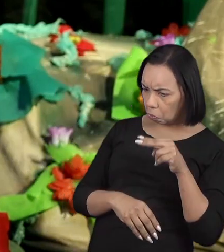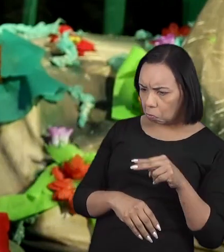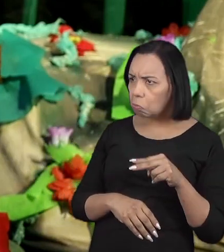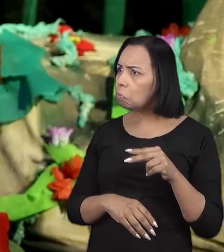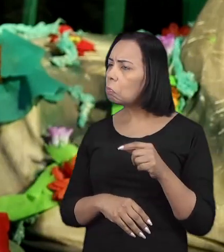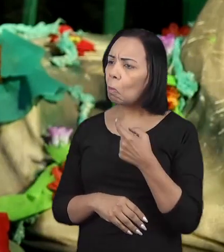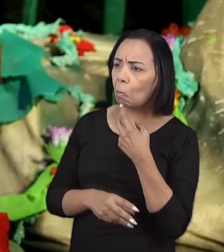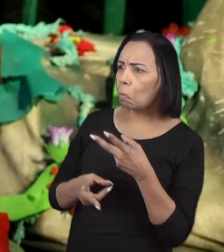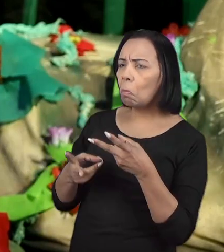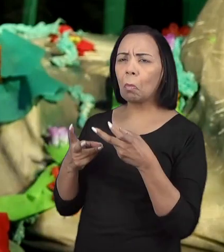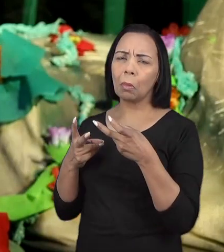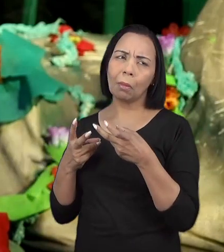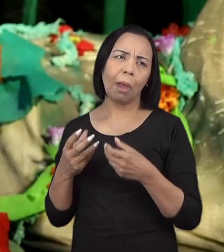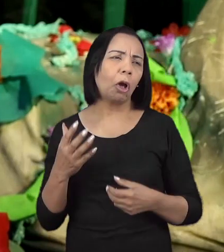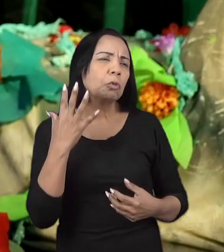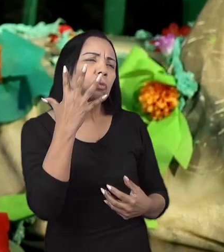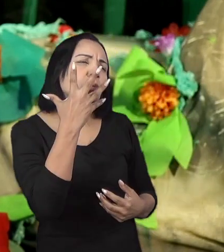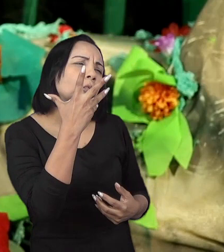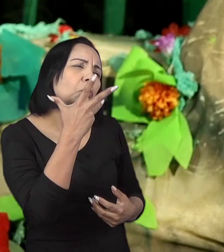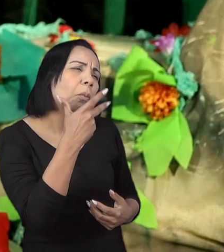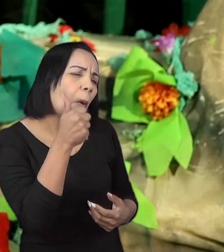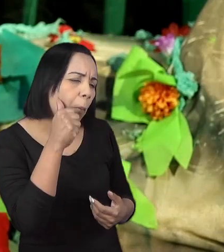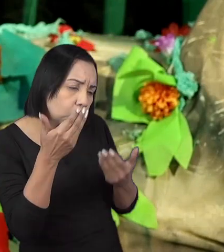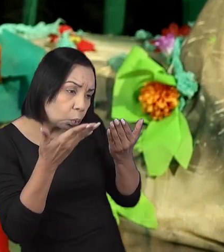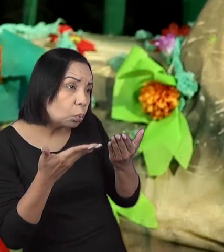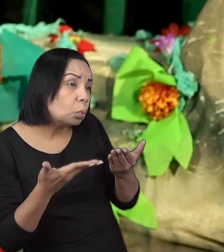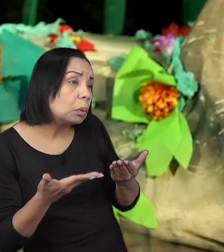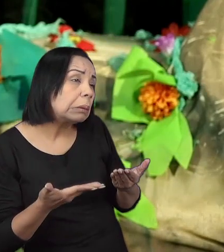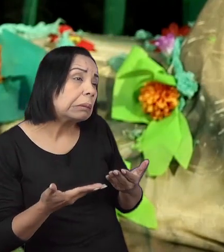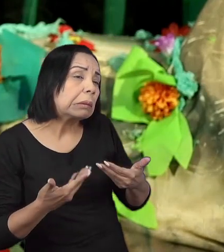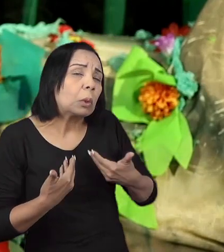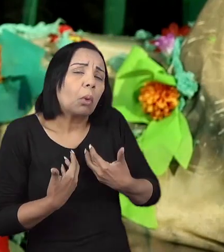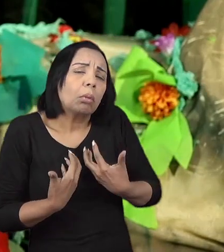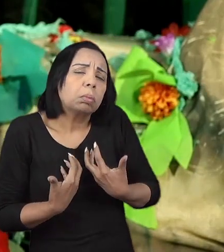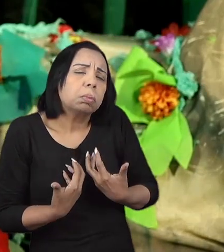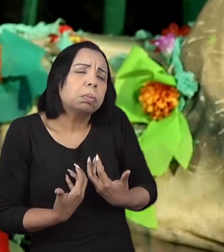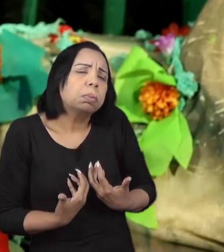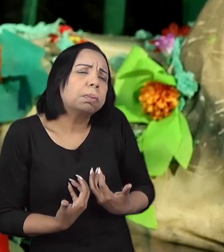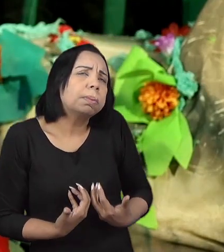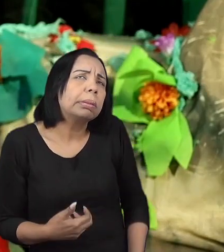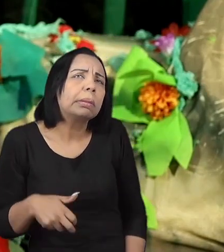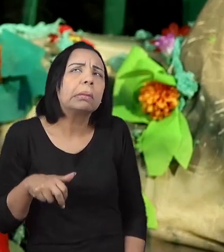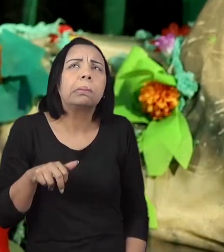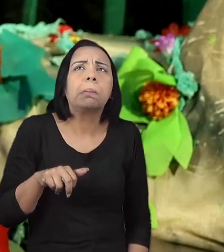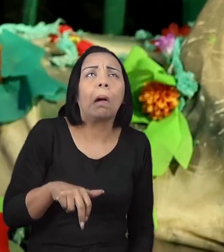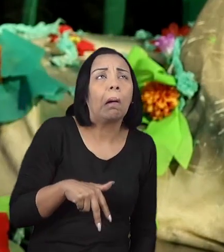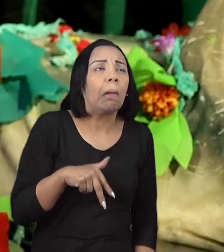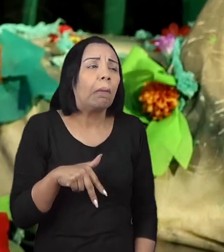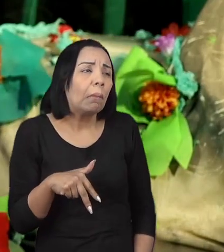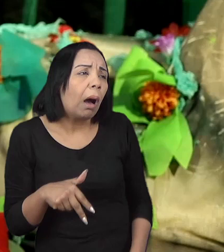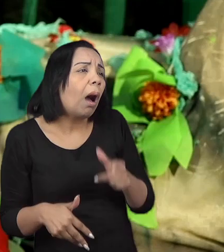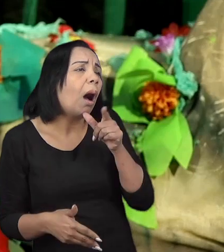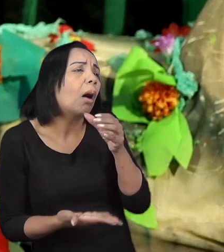madrasta. Oh, bela moça, estou tão cansada de andar. Dê-me